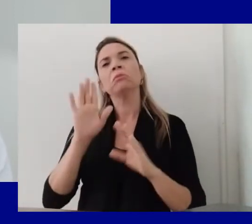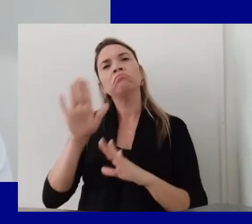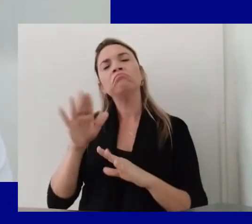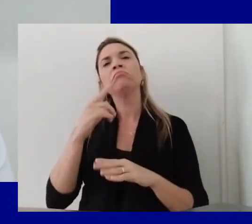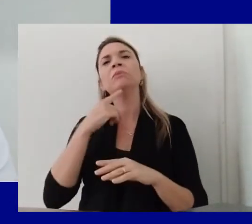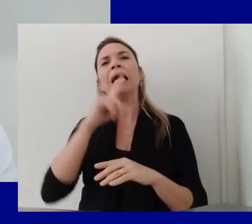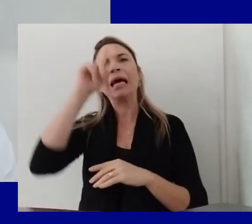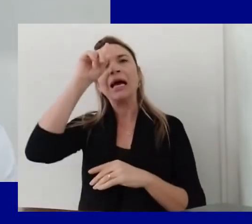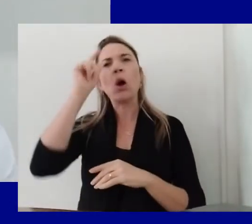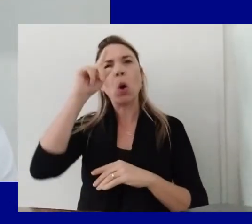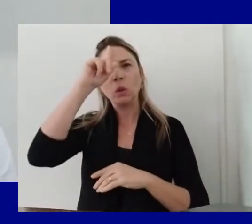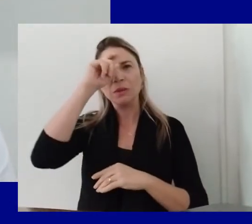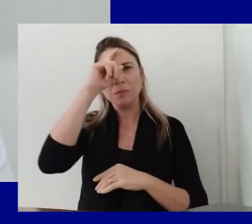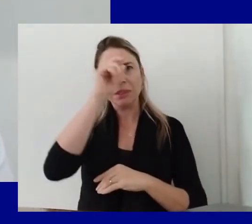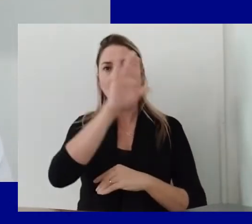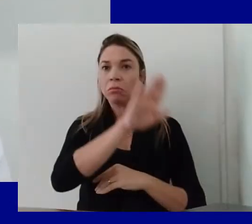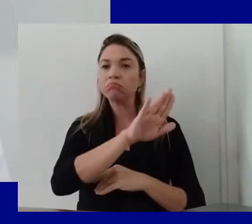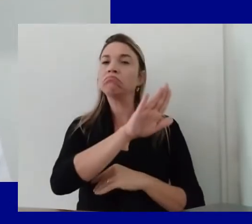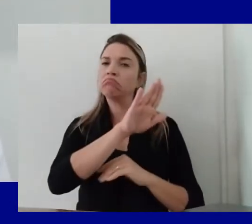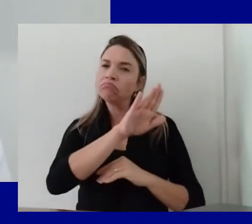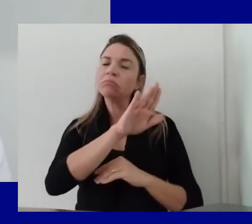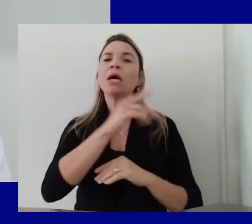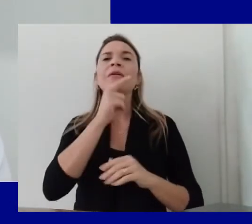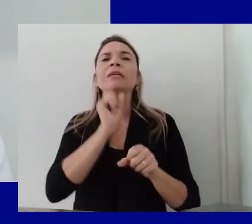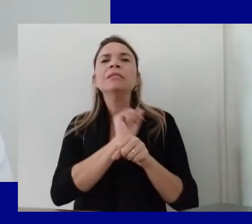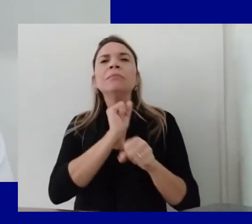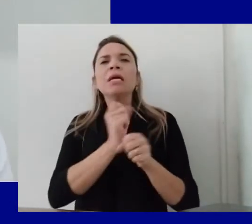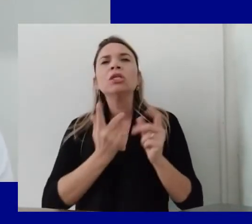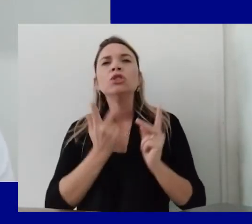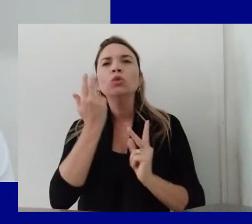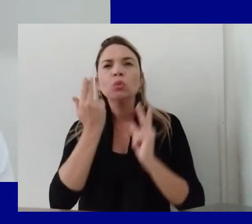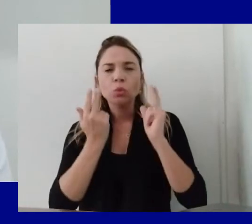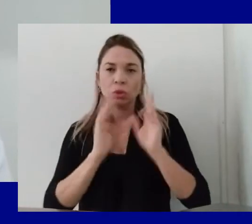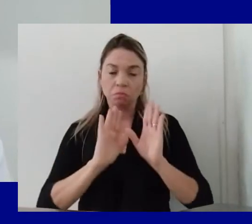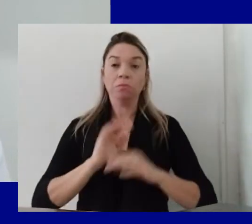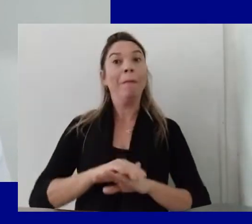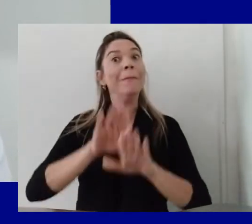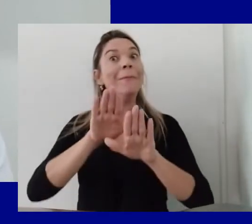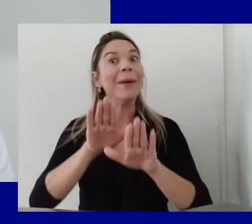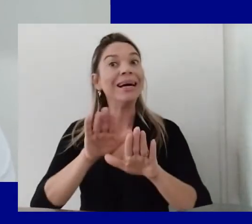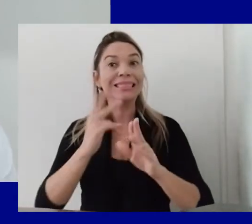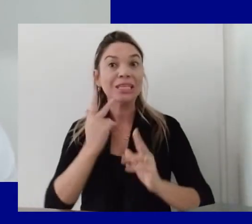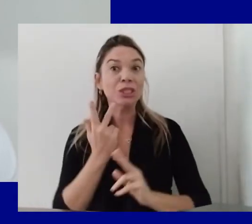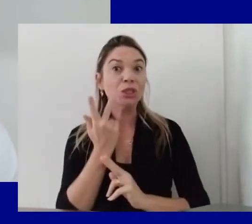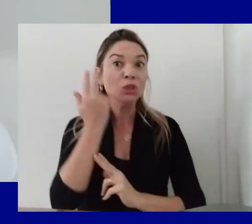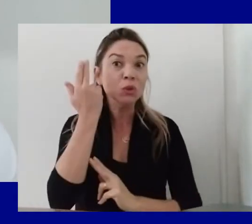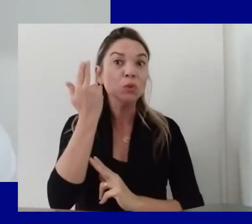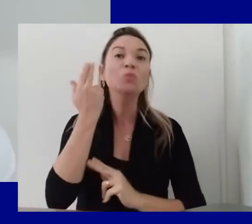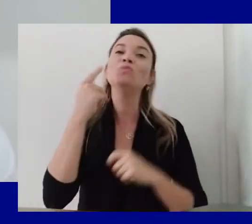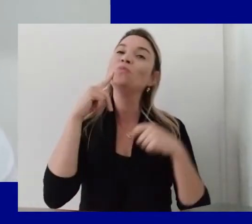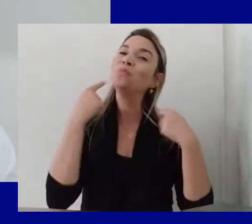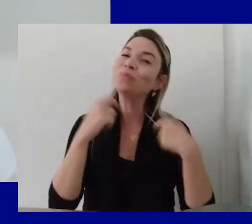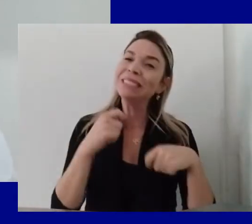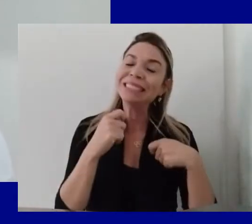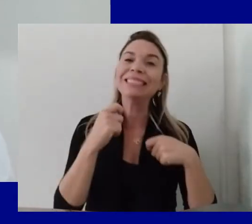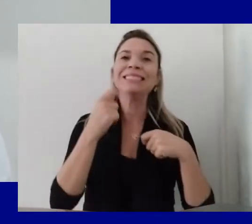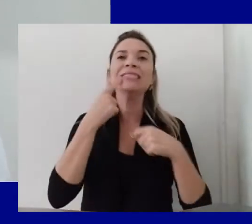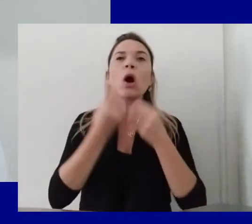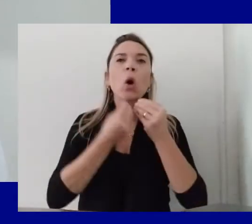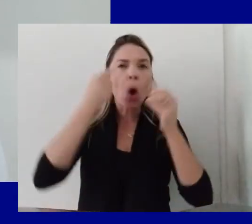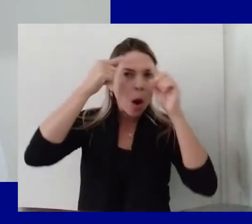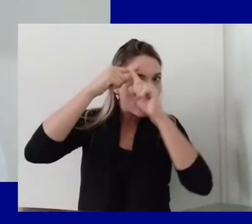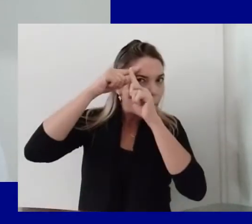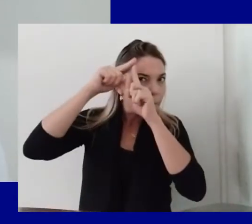internada, esperando a cirurgia. Mas para fazer a cirurgia, Era necessário um mapeamento